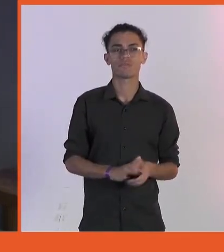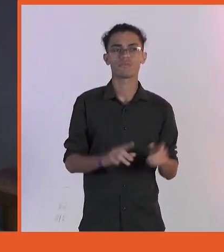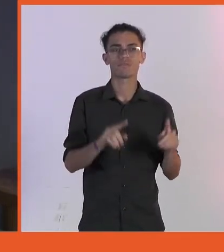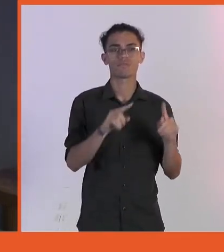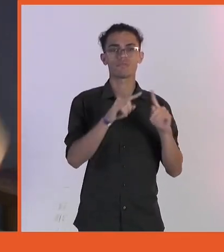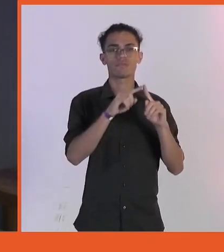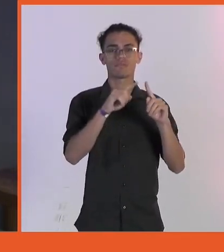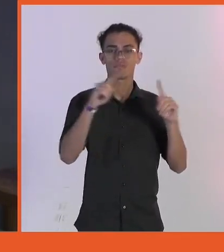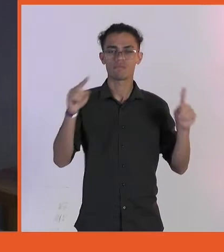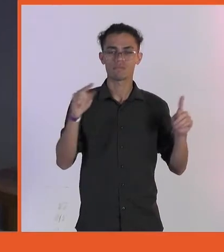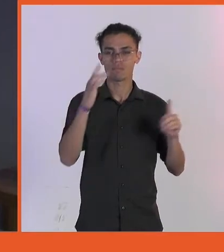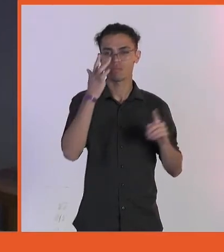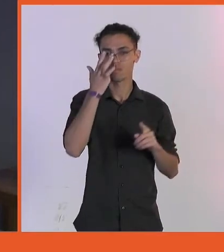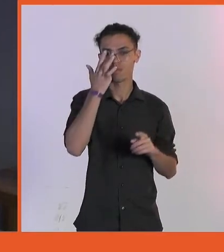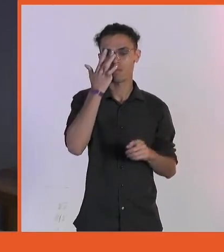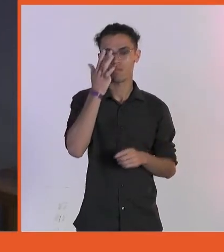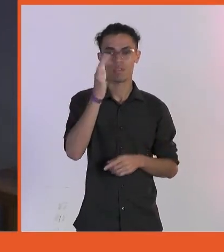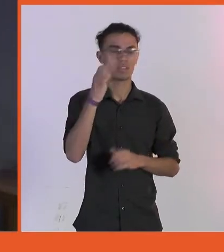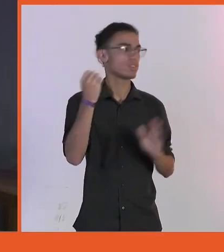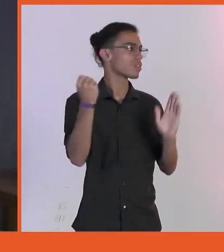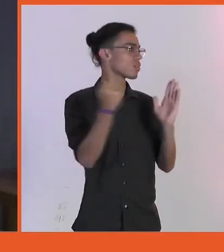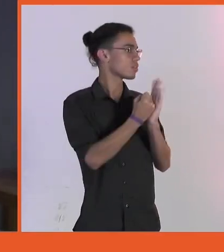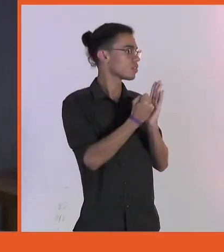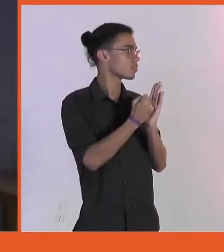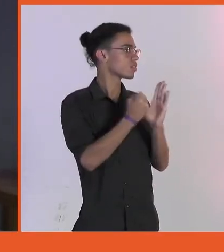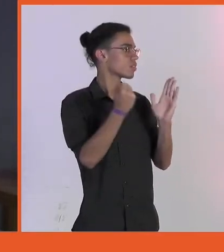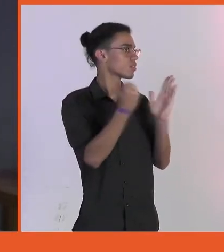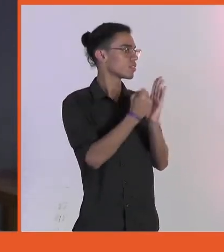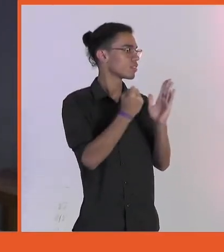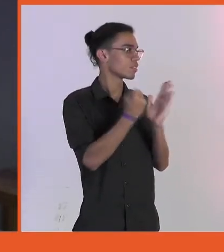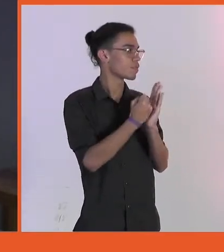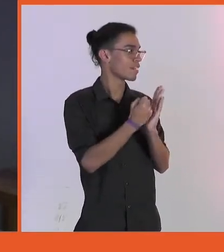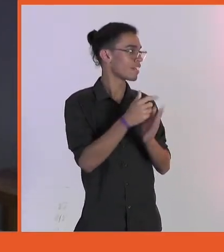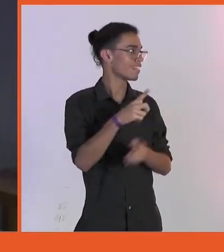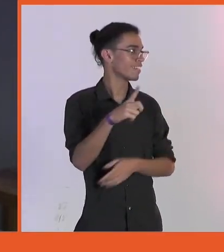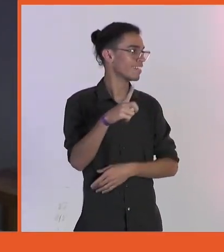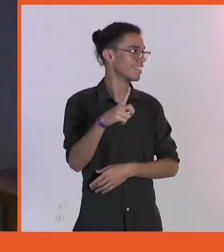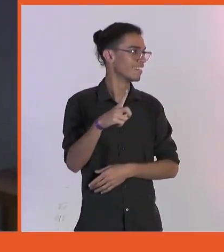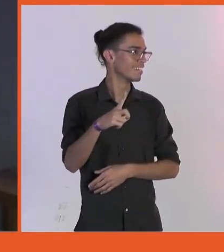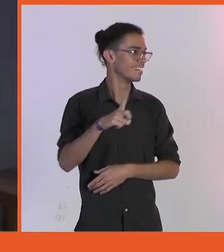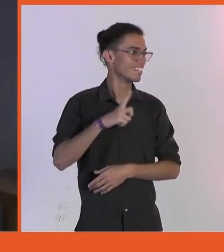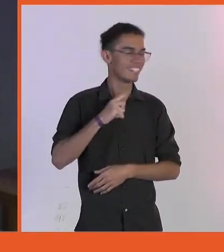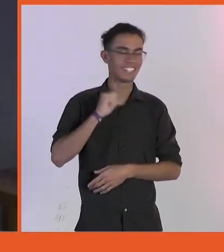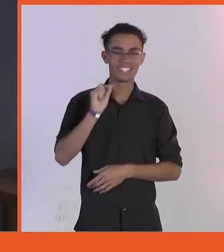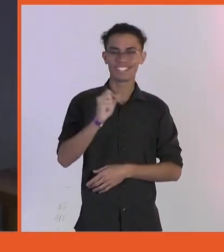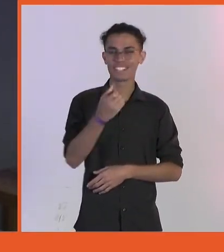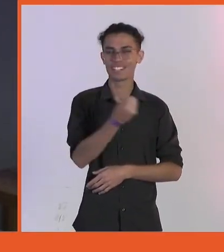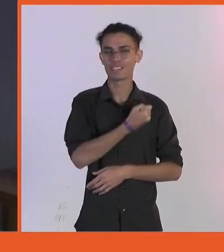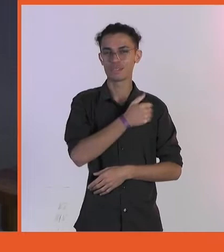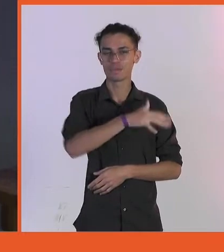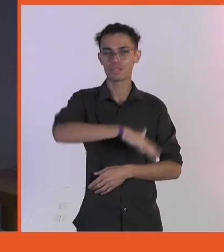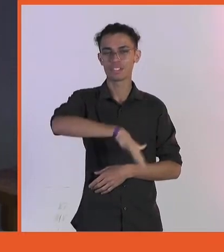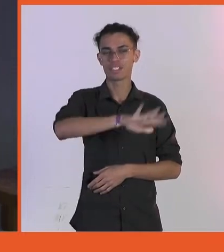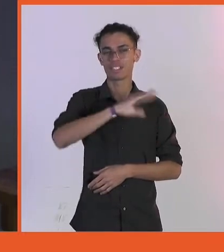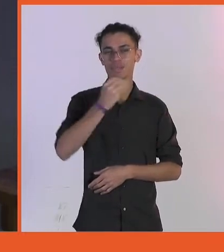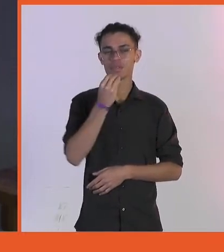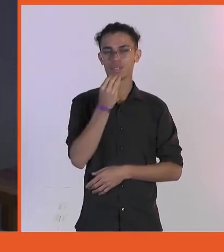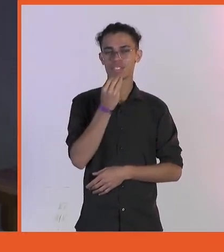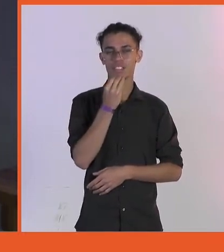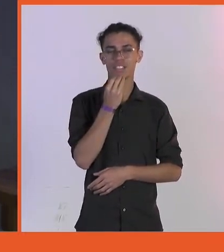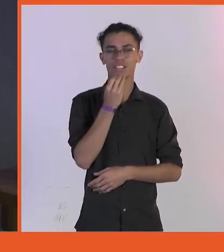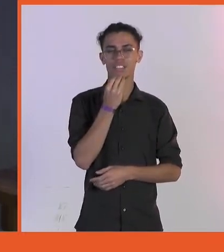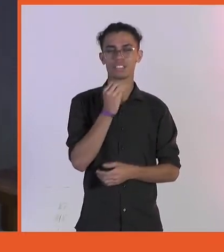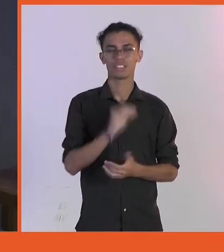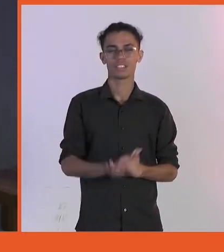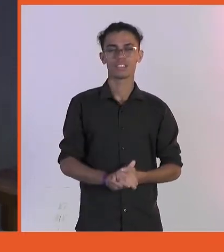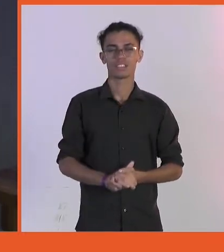precisa disso, disso, daquilo. Ah, mas as marcas, ah, mas não sei o quê. Ah, nada. É o seu público. É ali que está a sua longevidade como criador de conteúdo. E